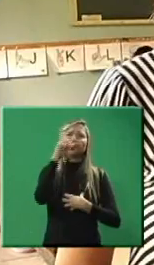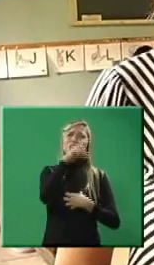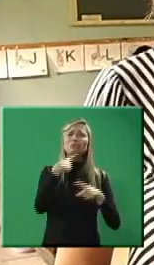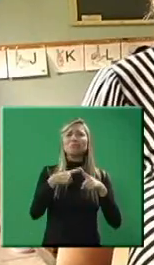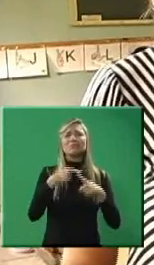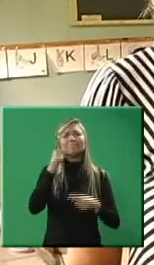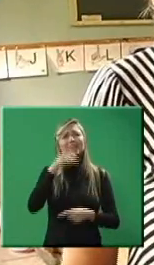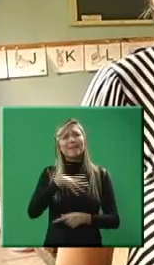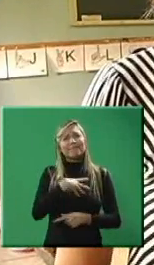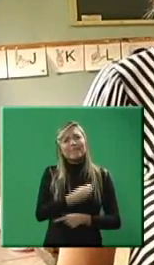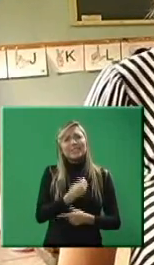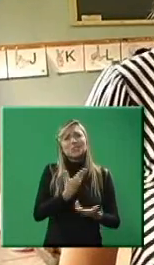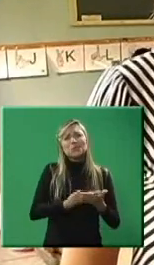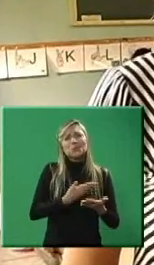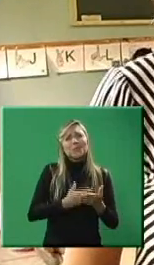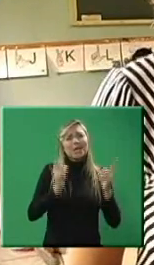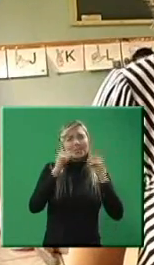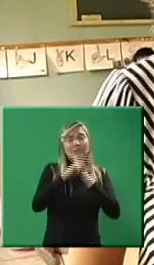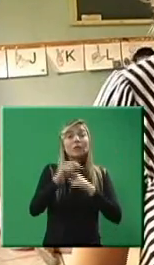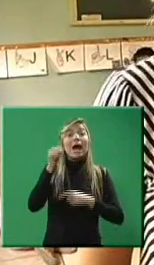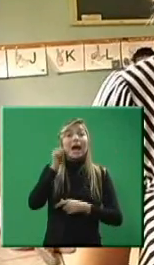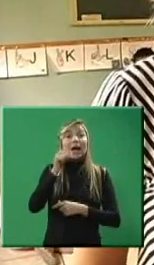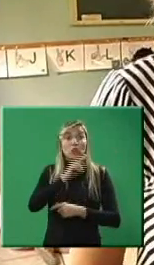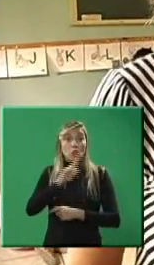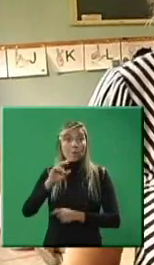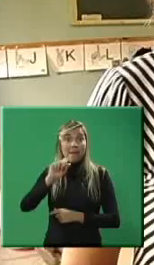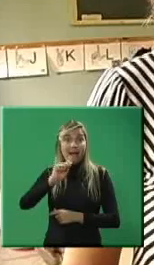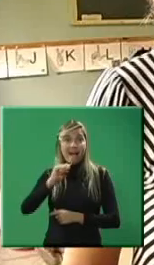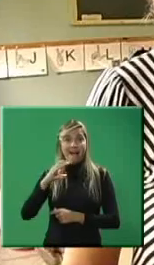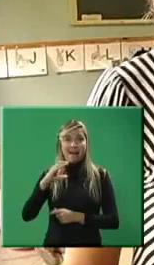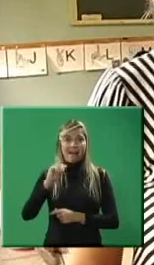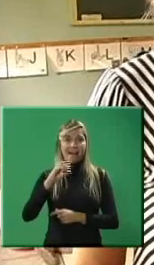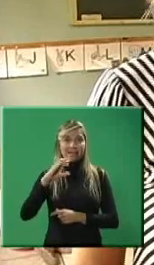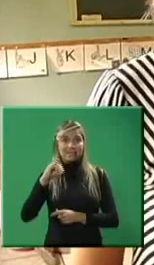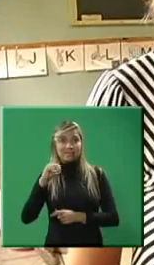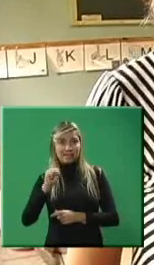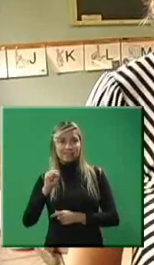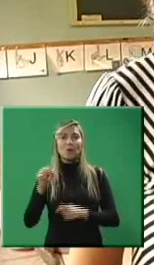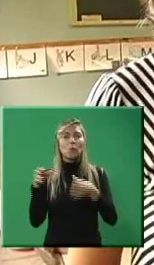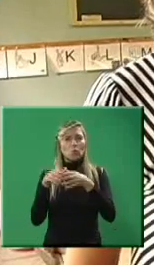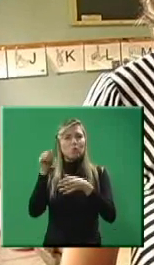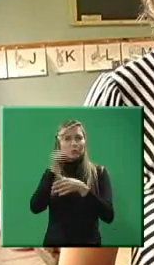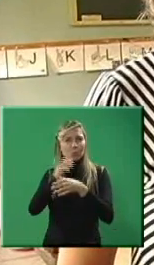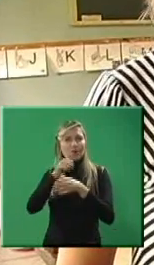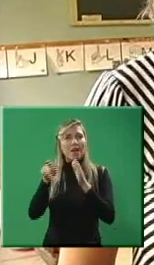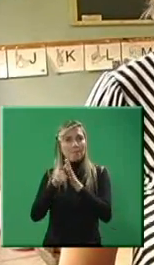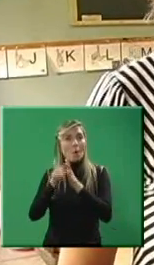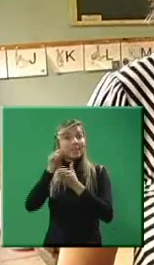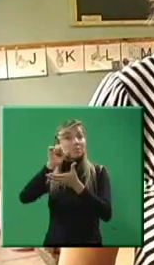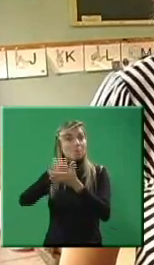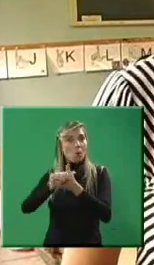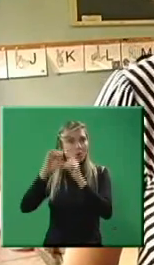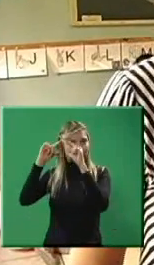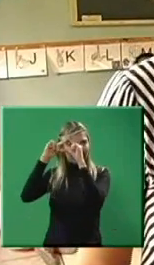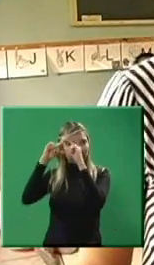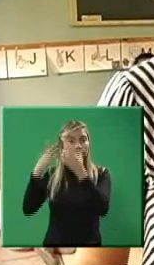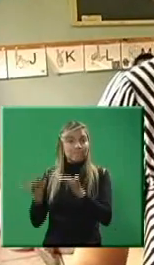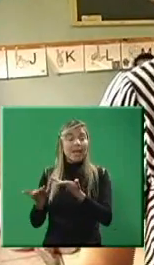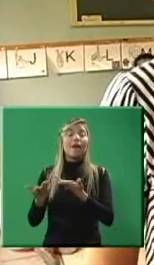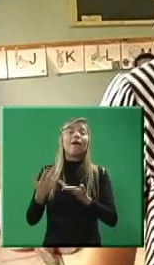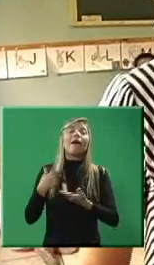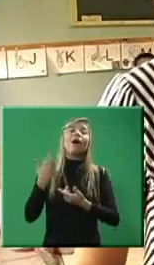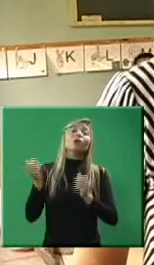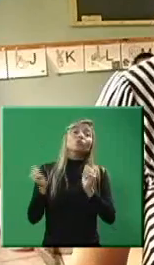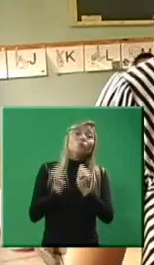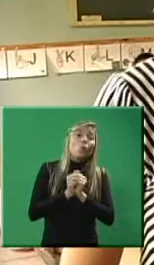dificuldade dela. E as Acácias, né, resolveram, né, entrar nesta luta, e